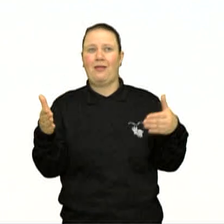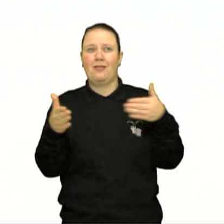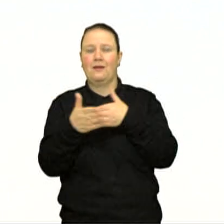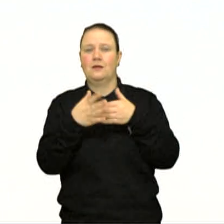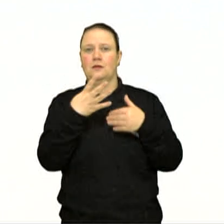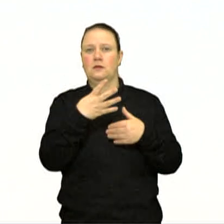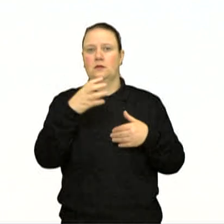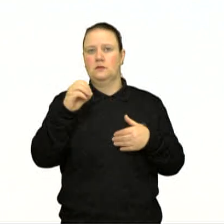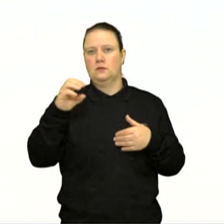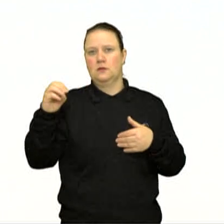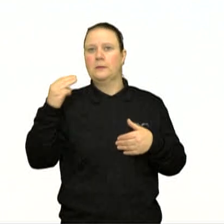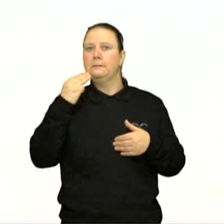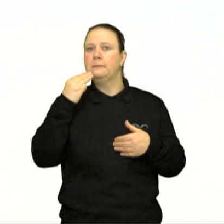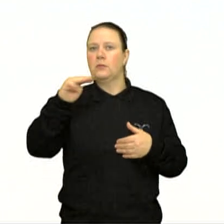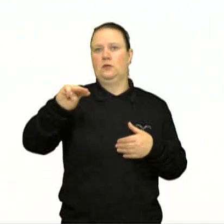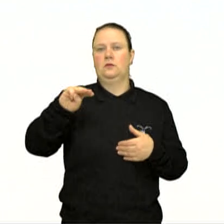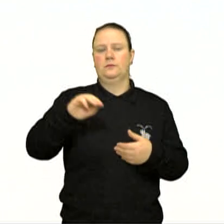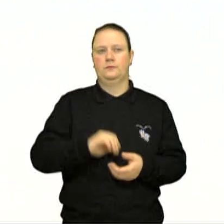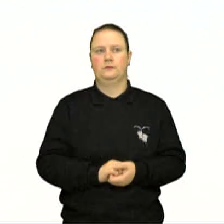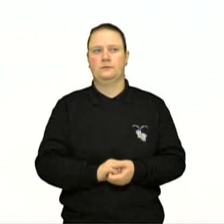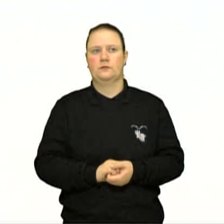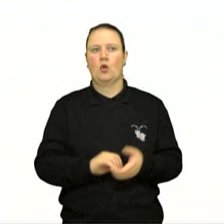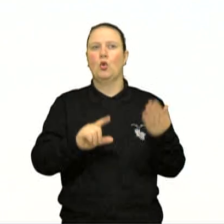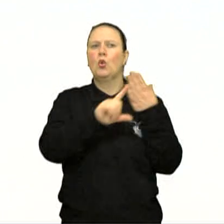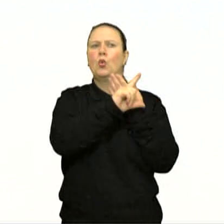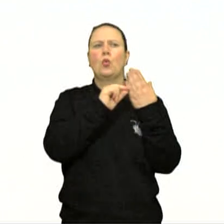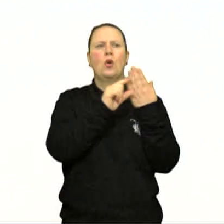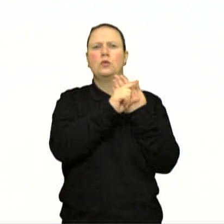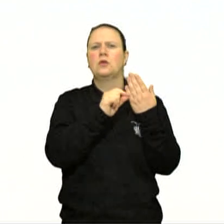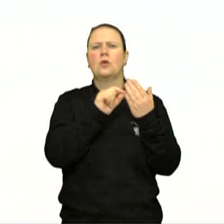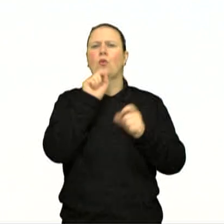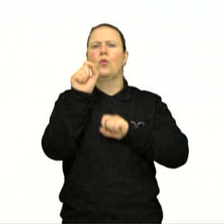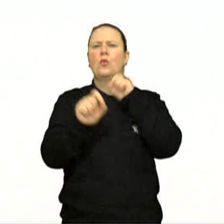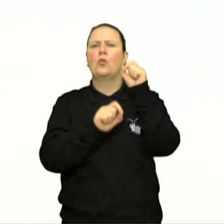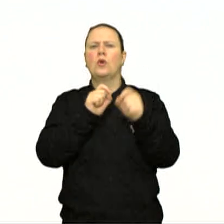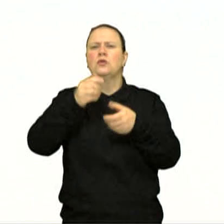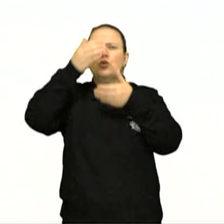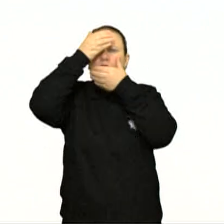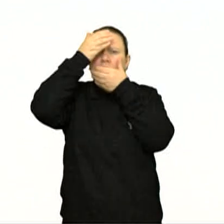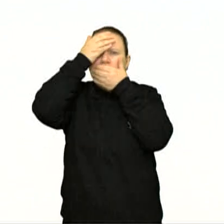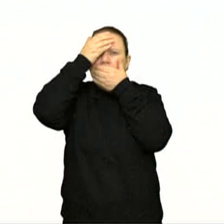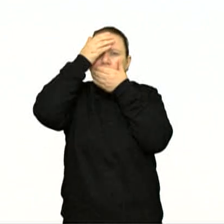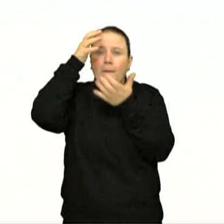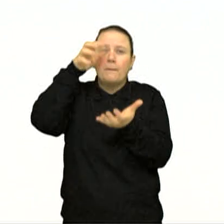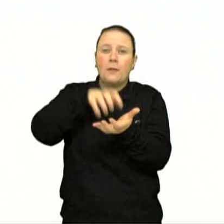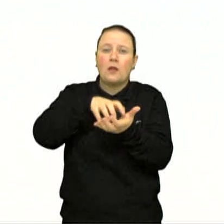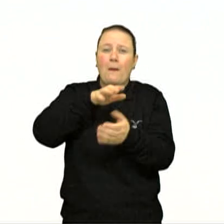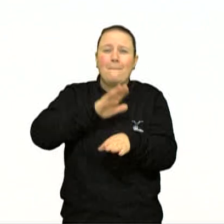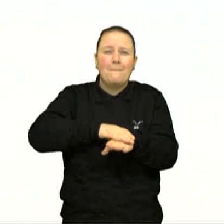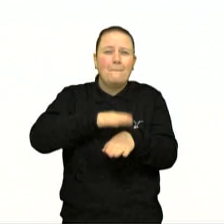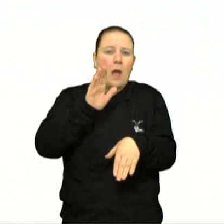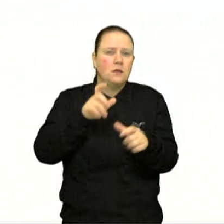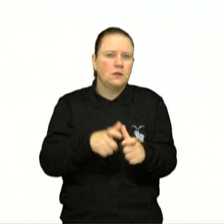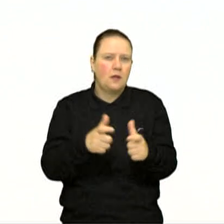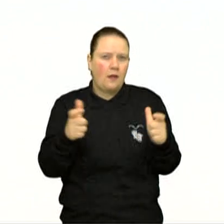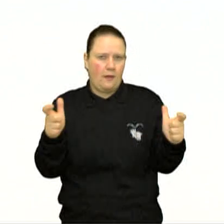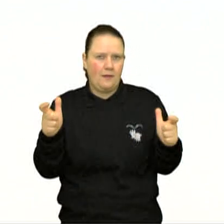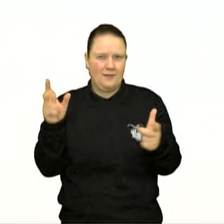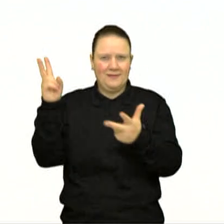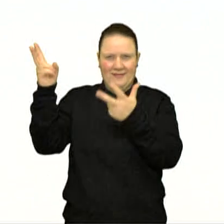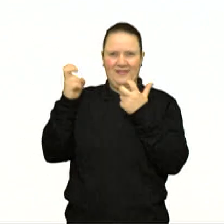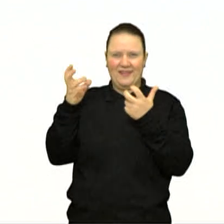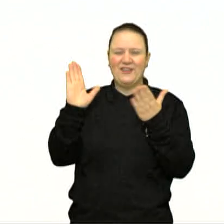pessoal? Então, segundo o autor, onde o islamismo mais cresce? Então, vamos analisar esse trechinho e a gente já